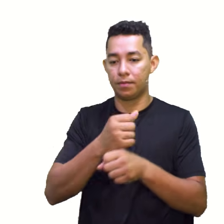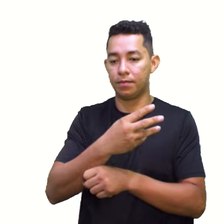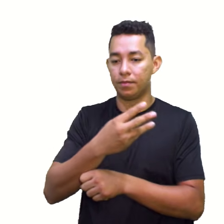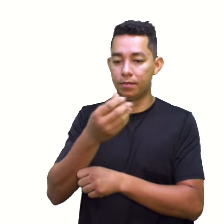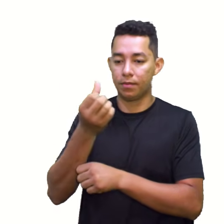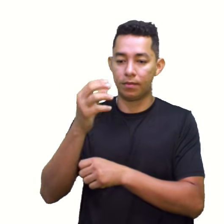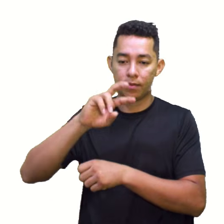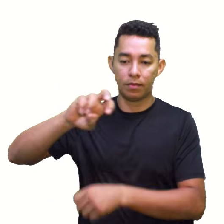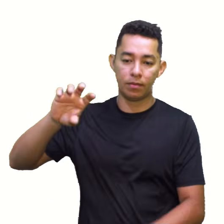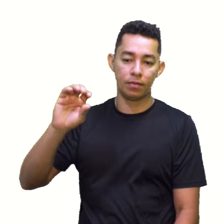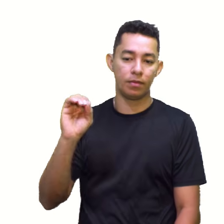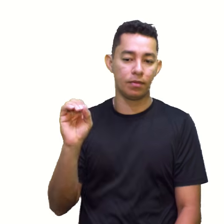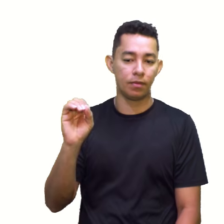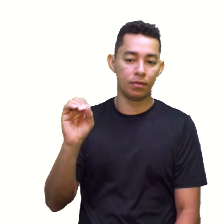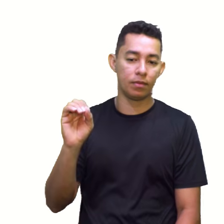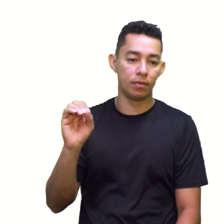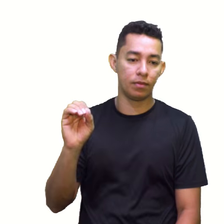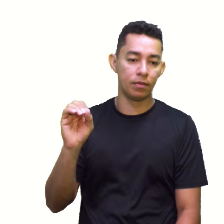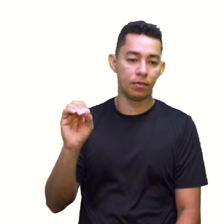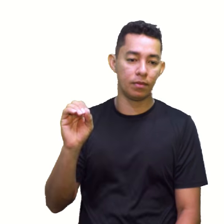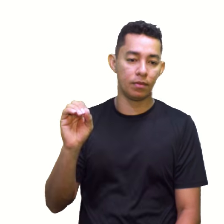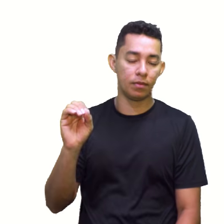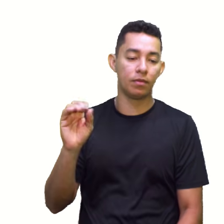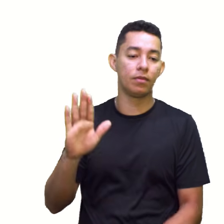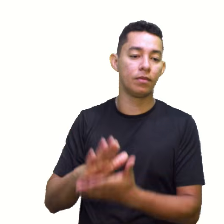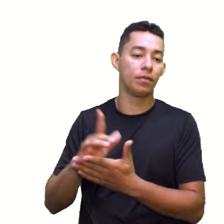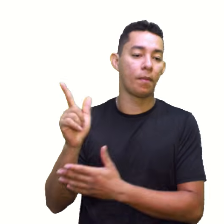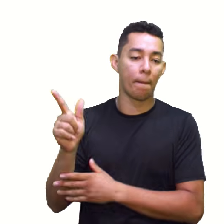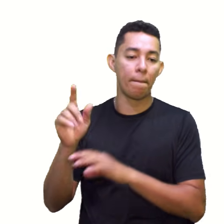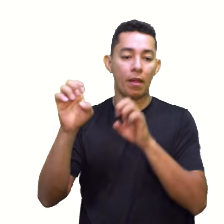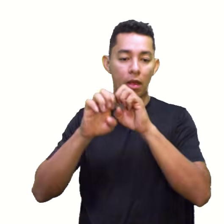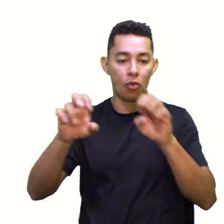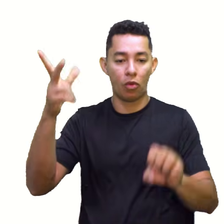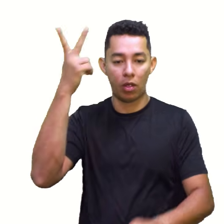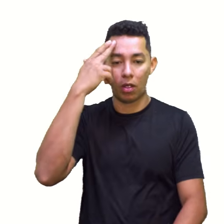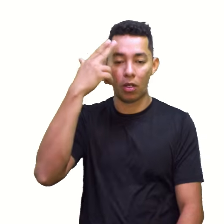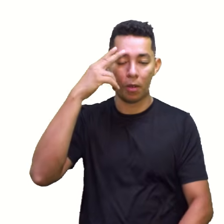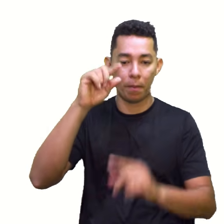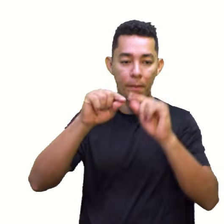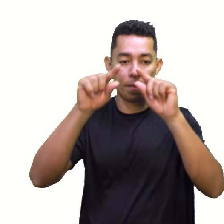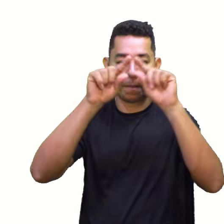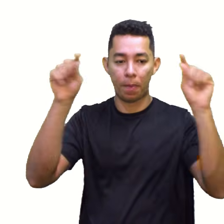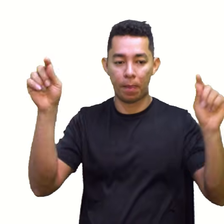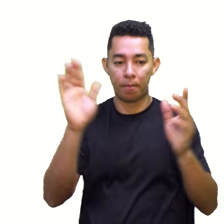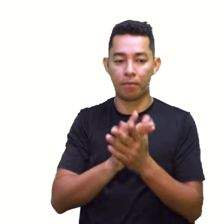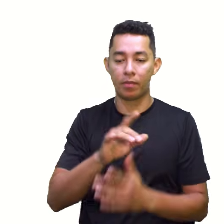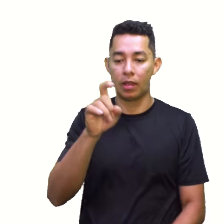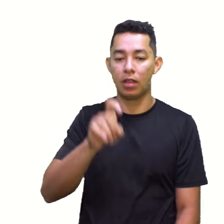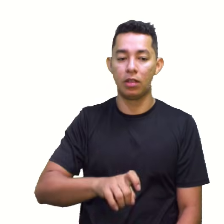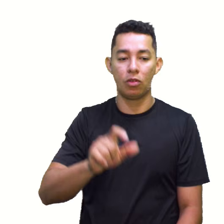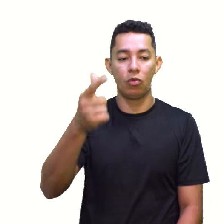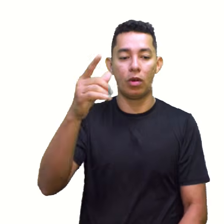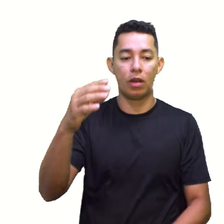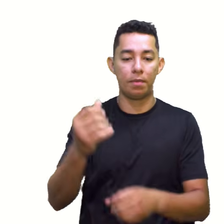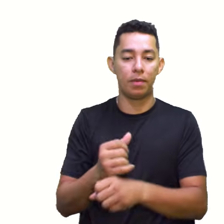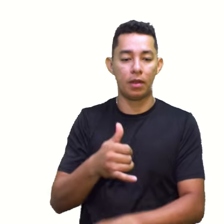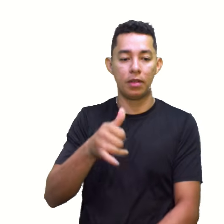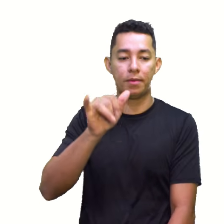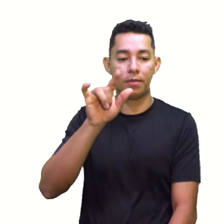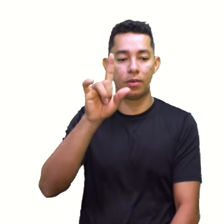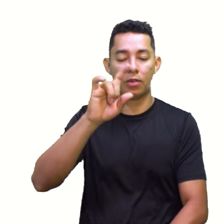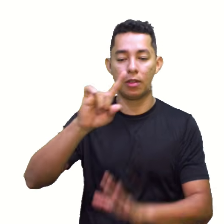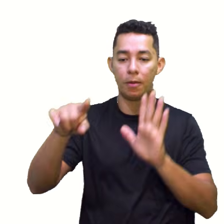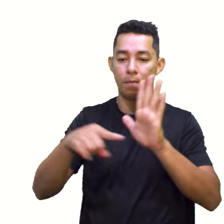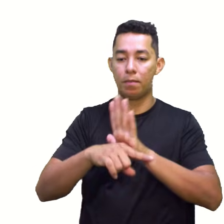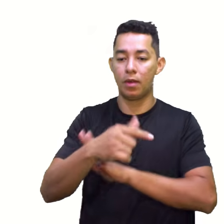y² mais 36. A equação normal da linha do Equador é dada por x²